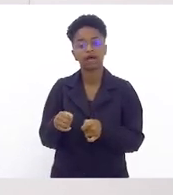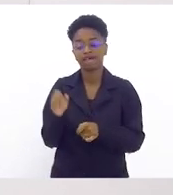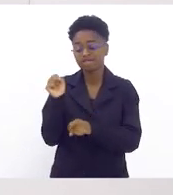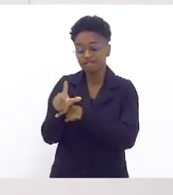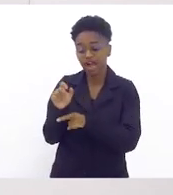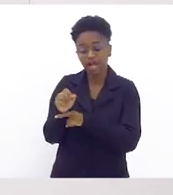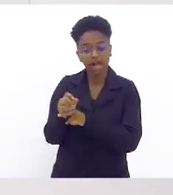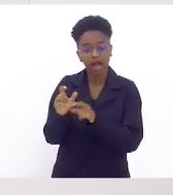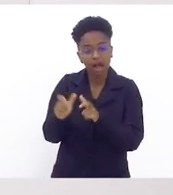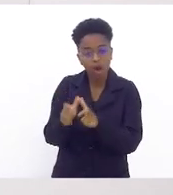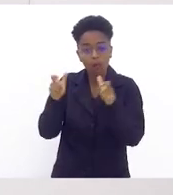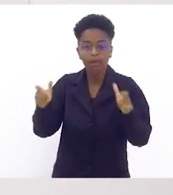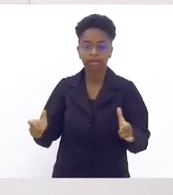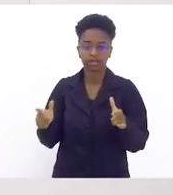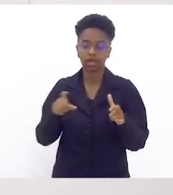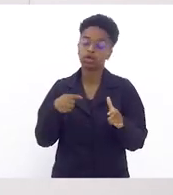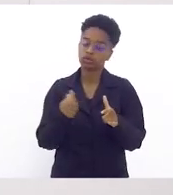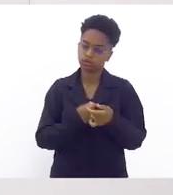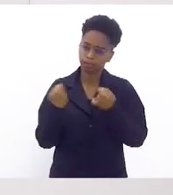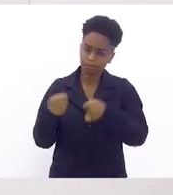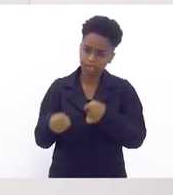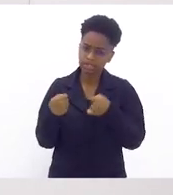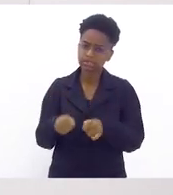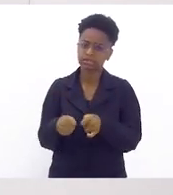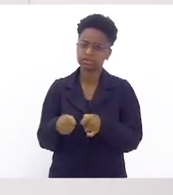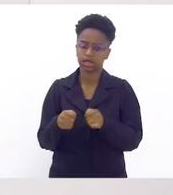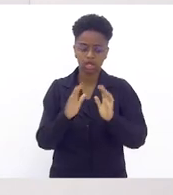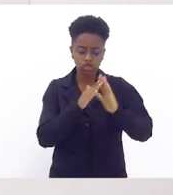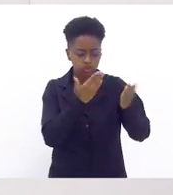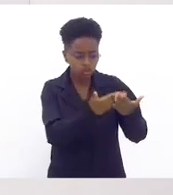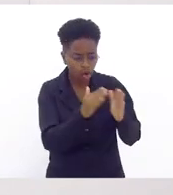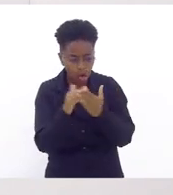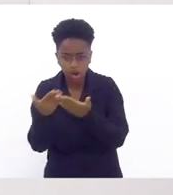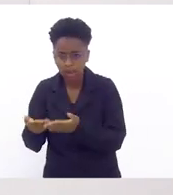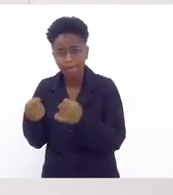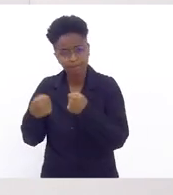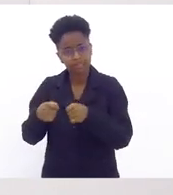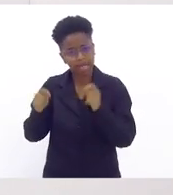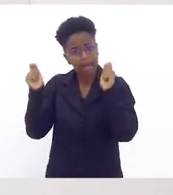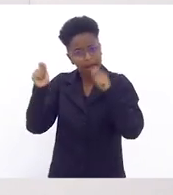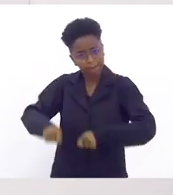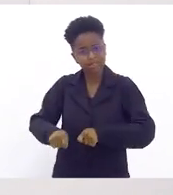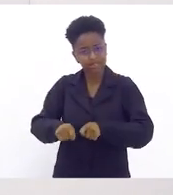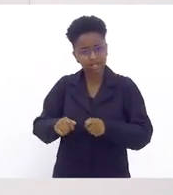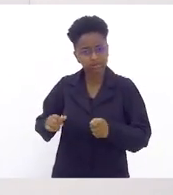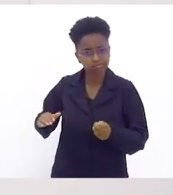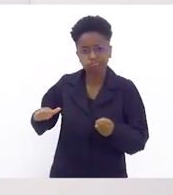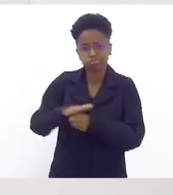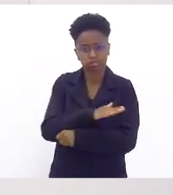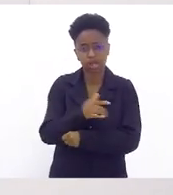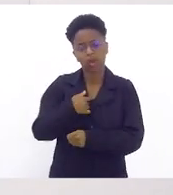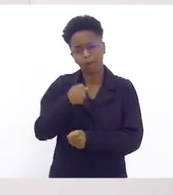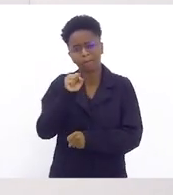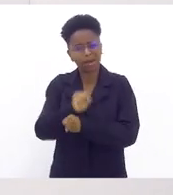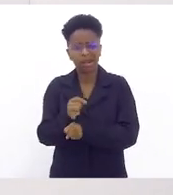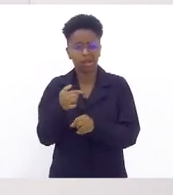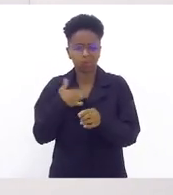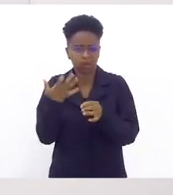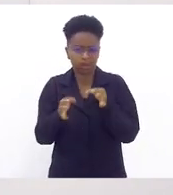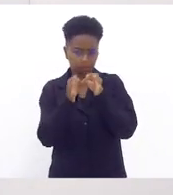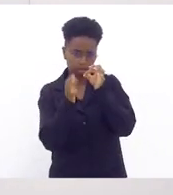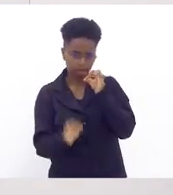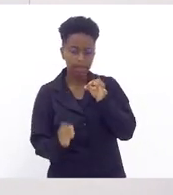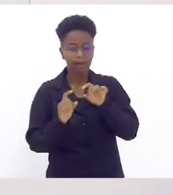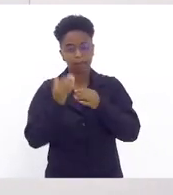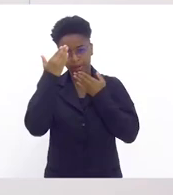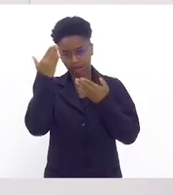vagas a gente precisa colocar escolas com a capacidade que elas têm eu vou parar por aqui para não entender muito obrigada